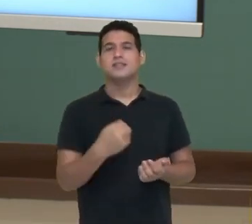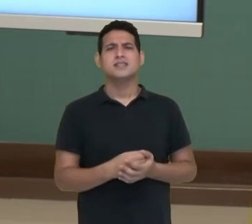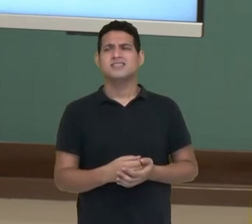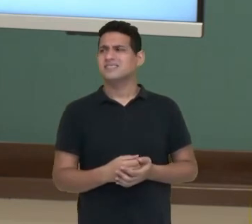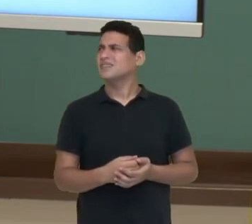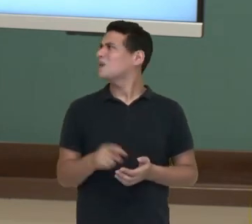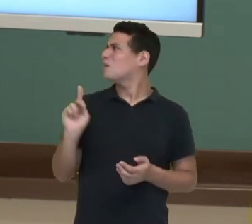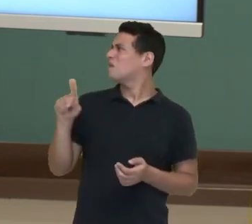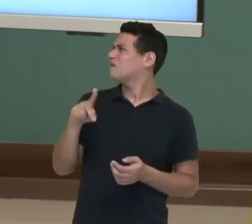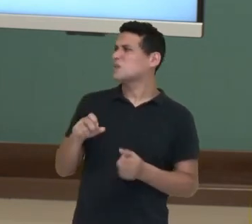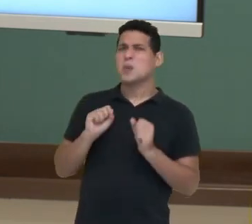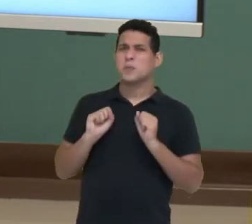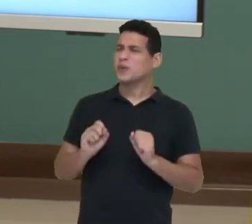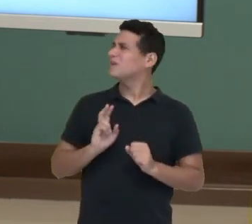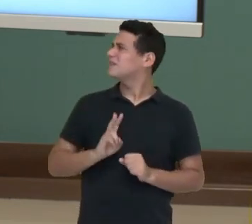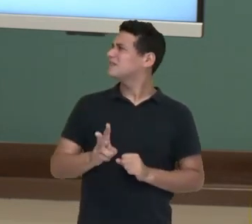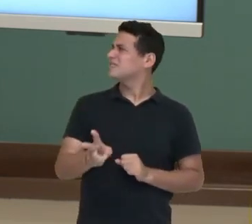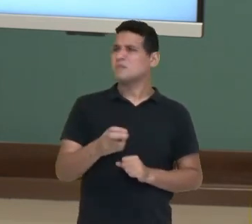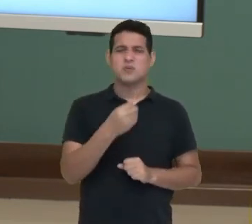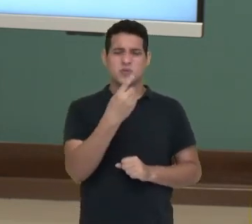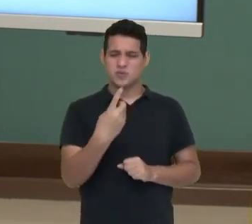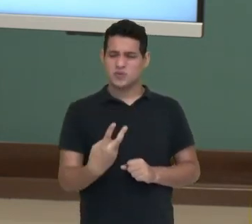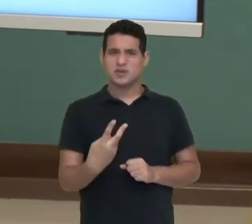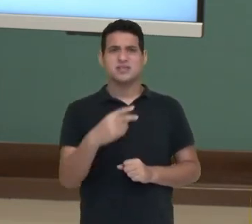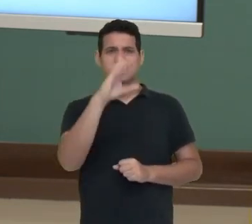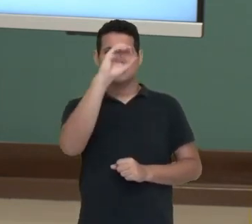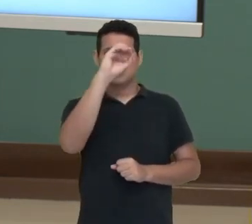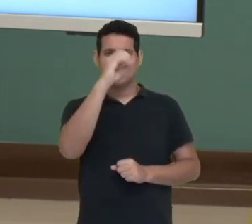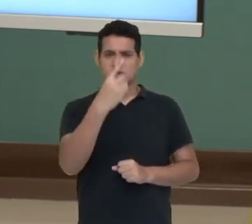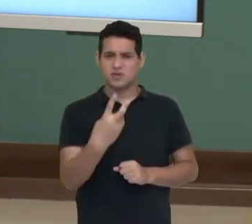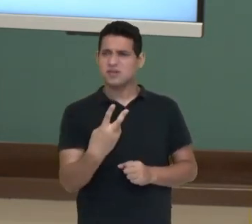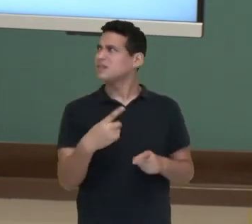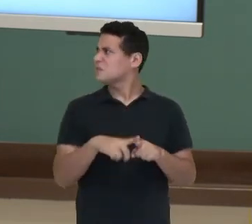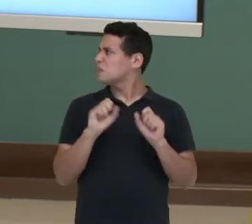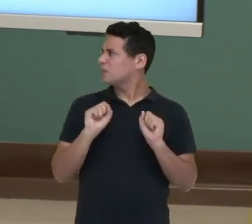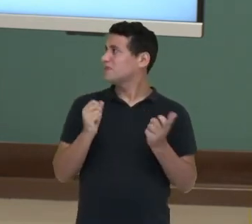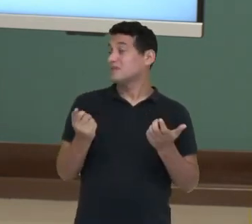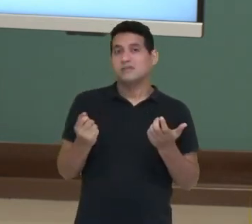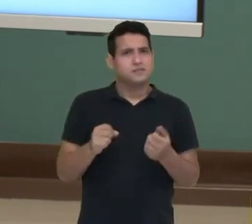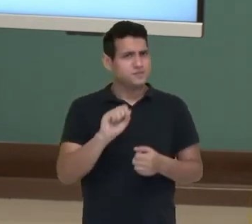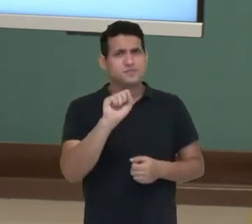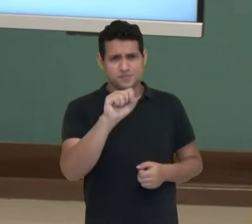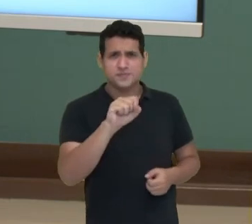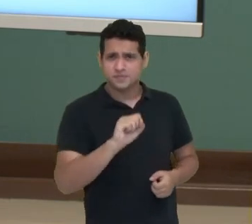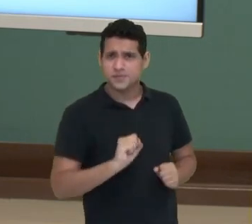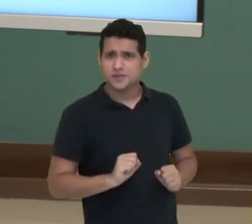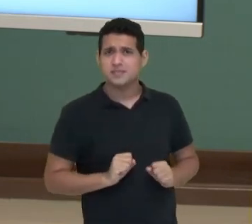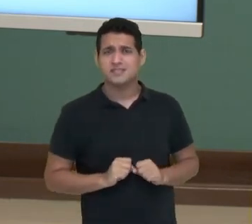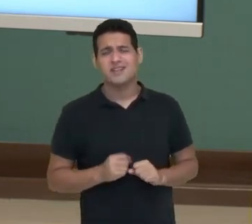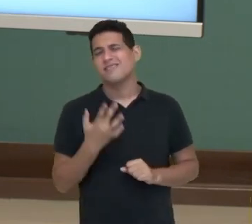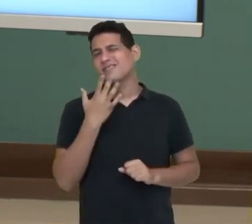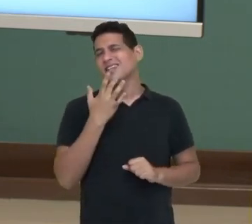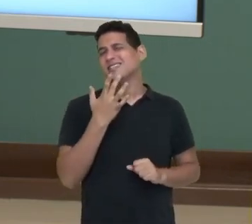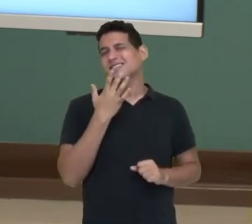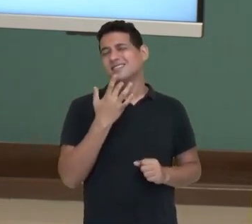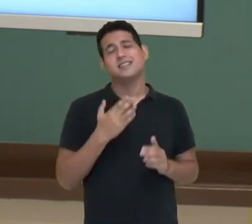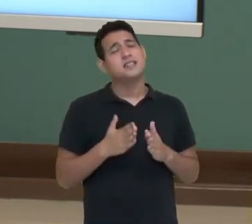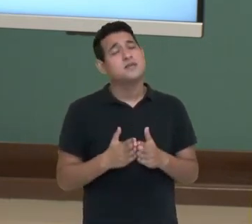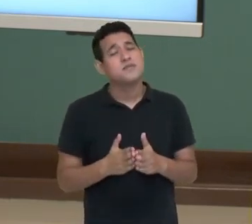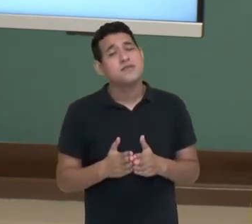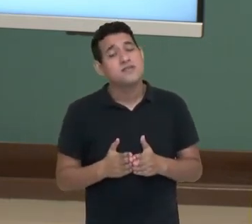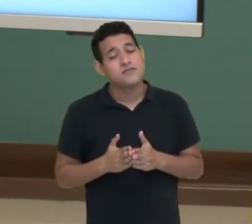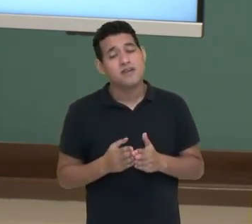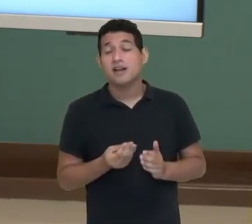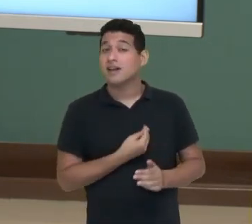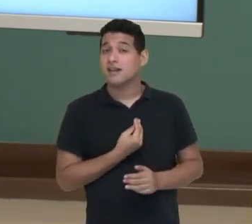Professor, eu posso sempre chutar 1 e 2 e 0, 1 e 2 e... Posso? Claro que pode. Facilite, por favor, a